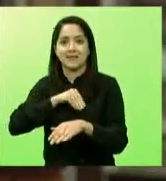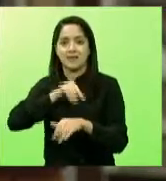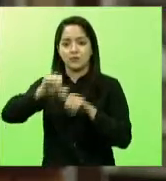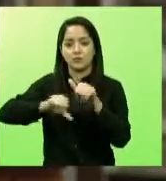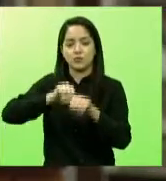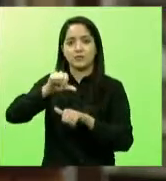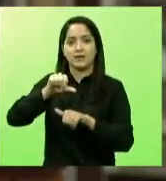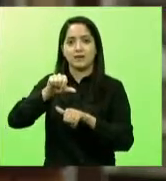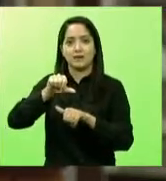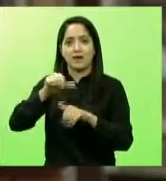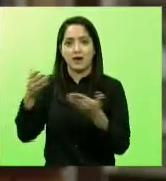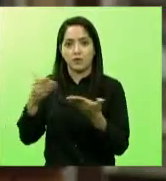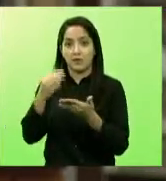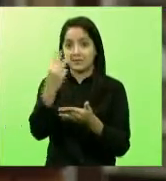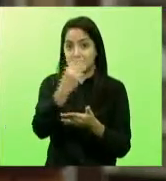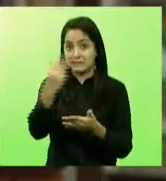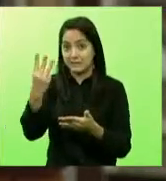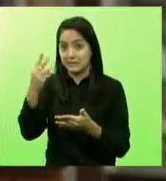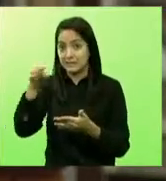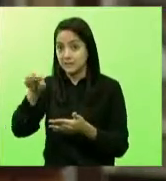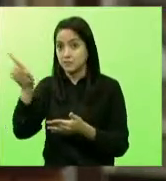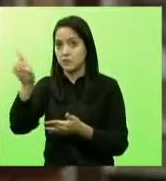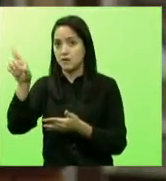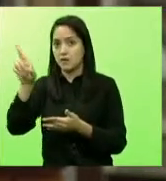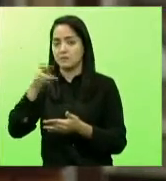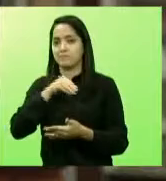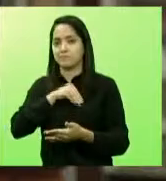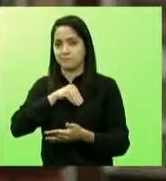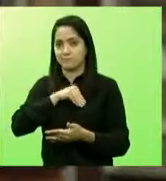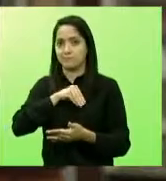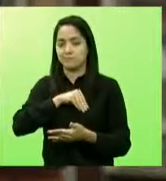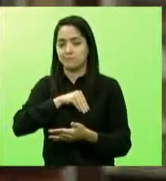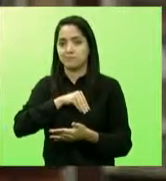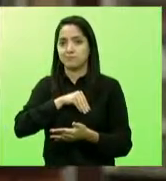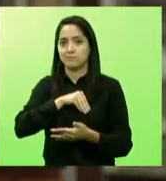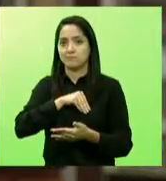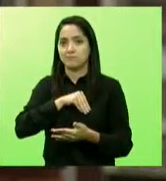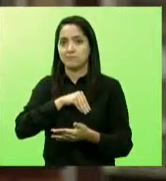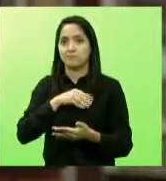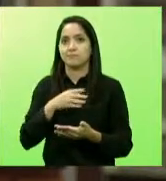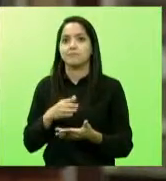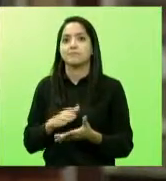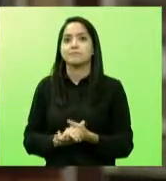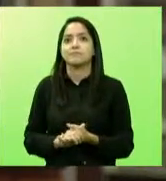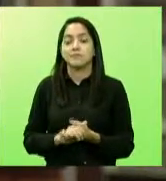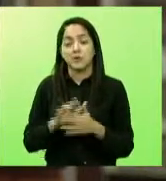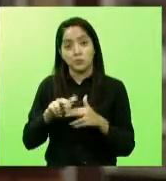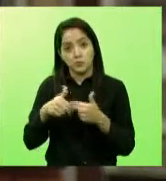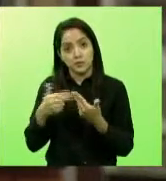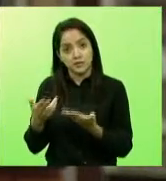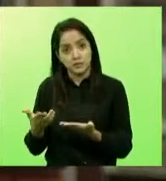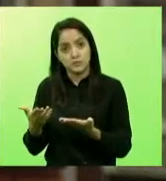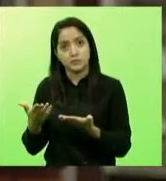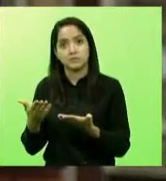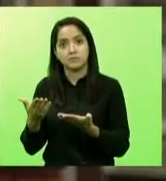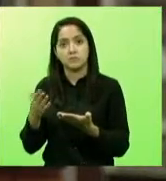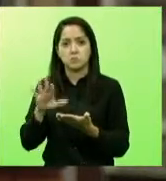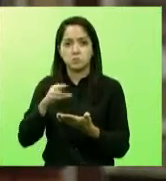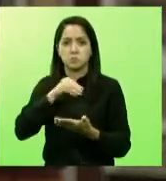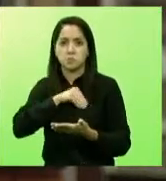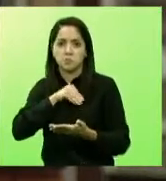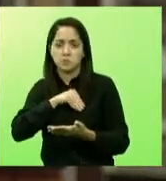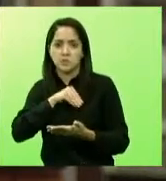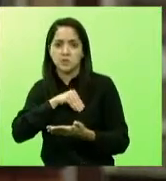mil e alguma coisa. Você que está nos assistindo. Tudo isso por isso. Salário de